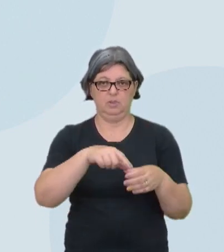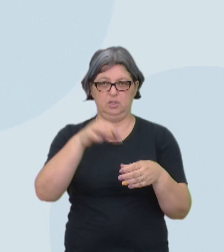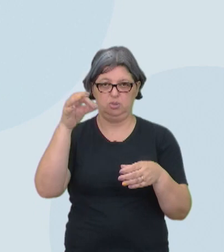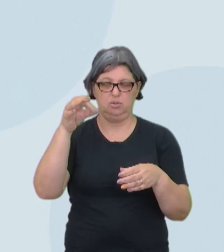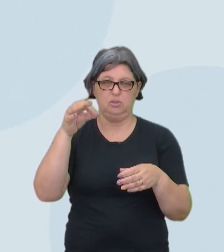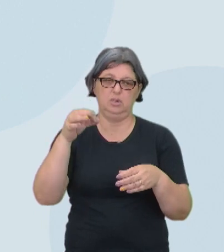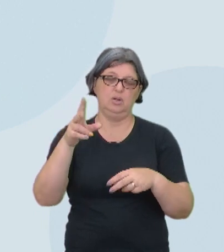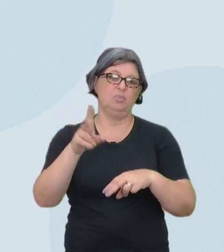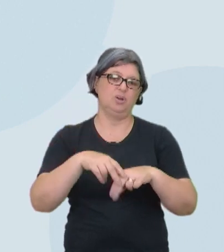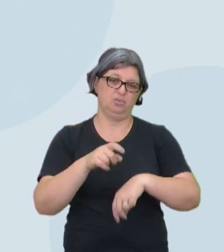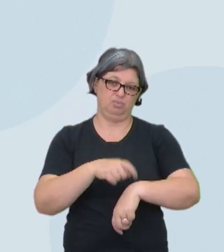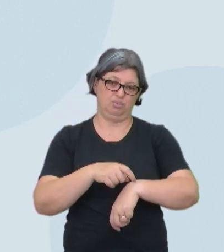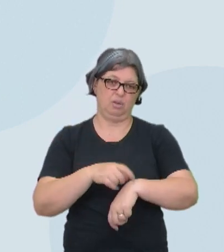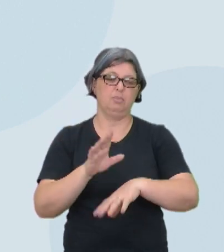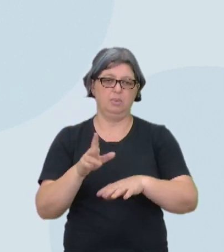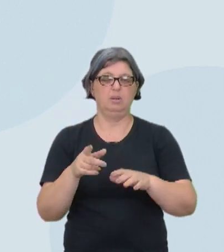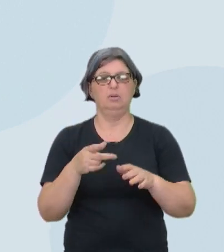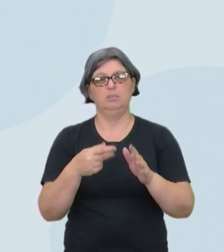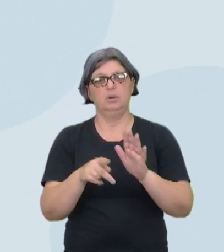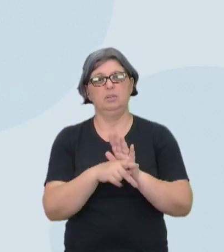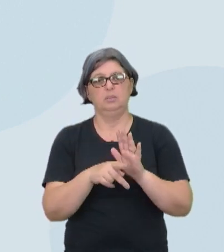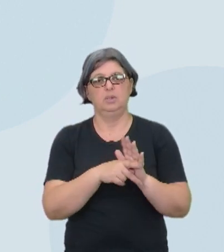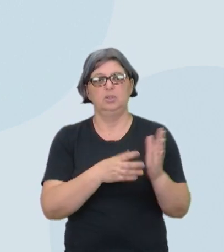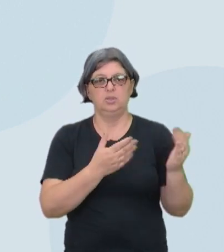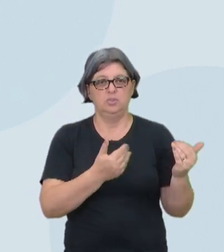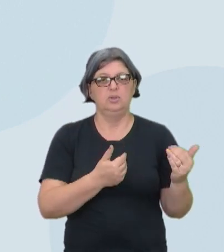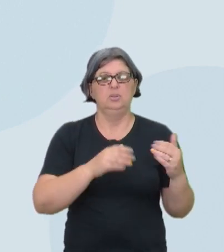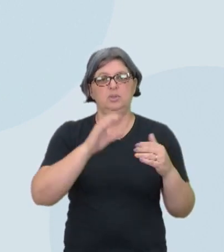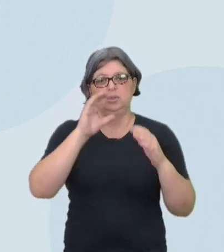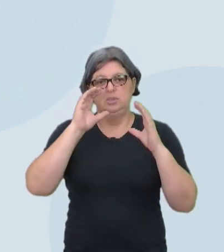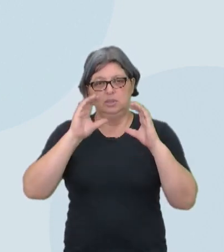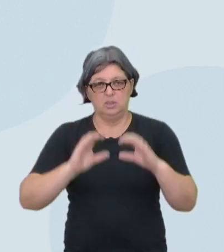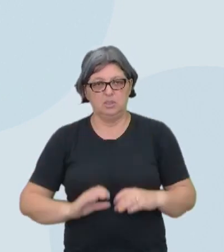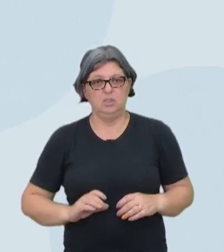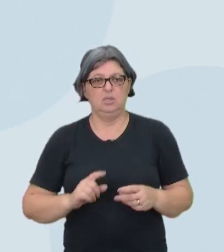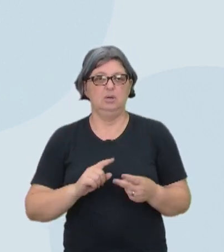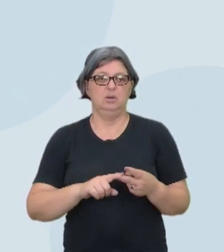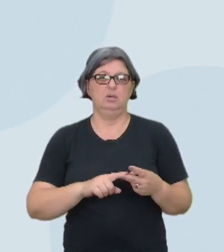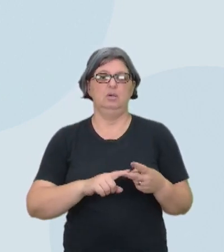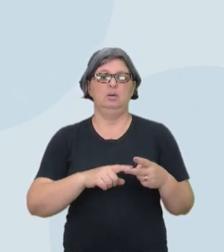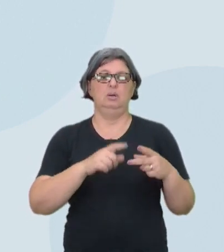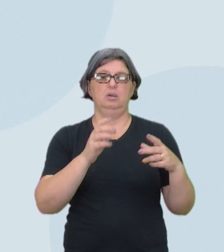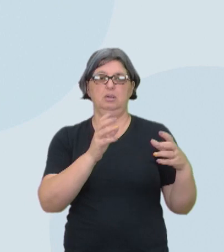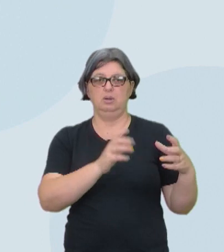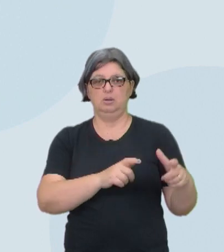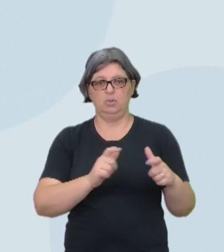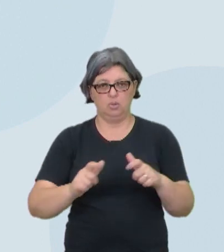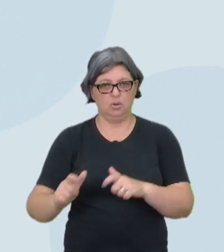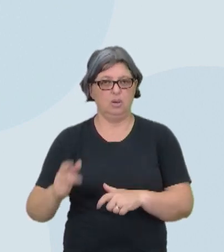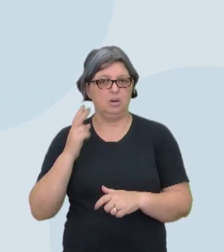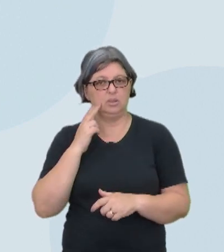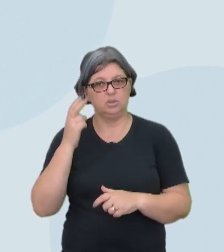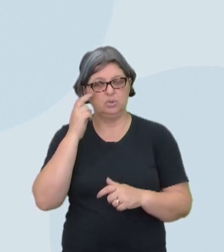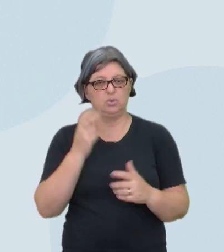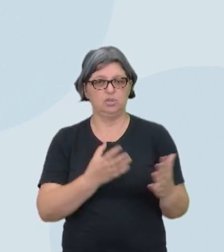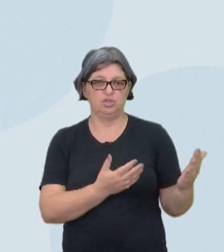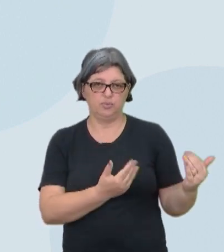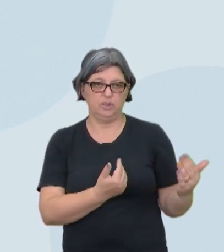do tempo, mas nós falamos sobre a questão da juventude e cidadania, falamos sobre territórios e culturas